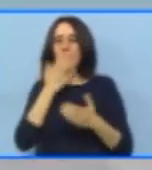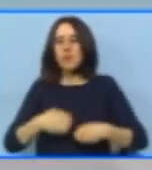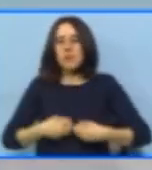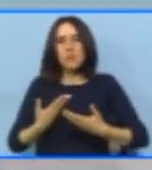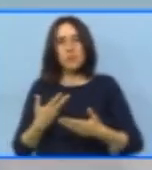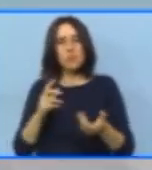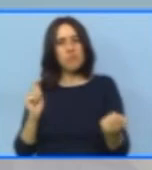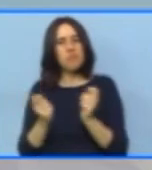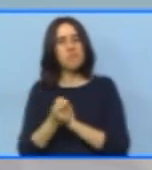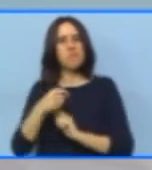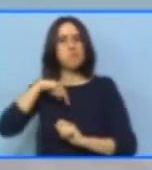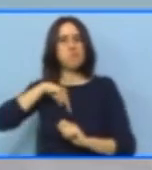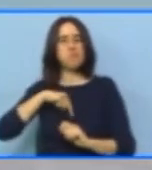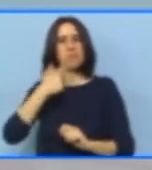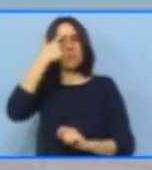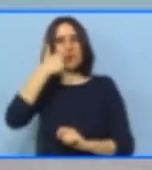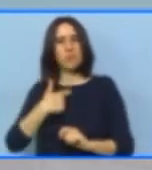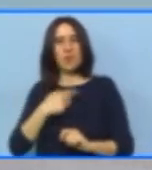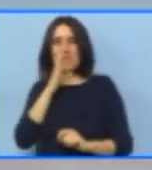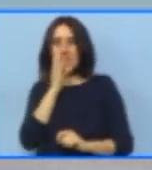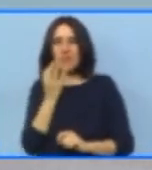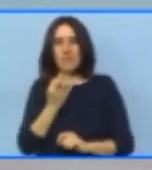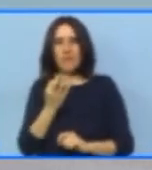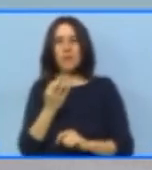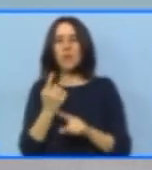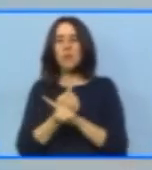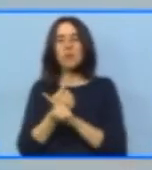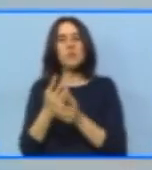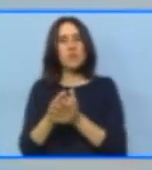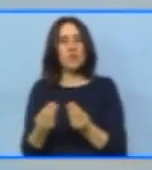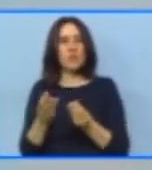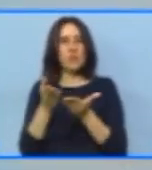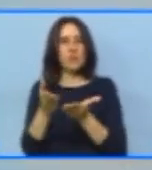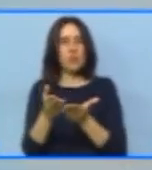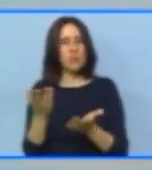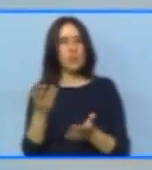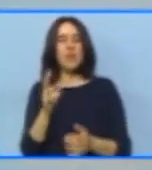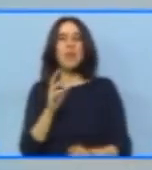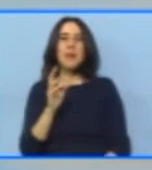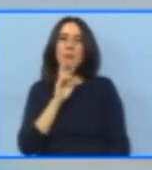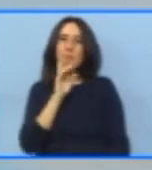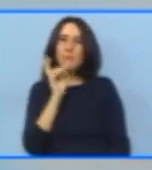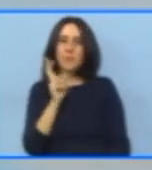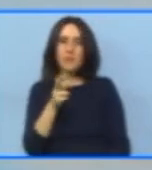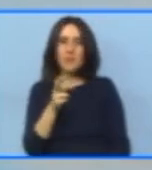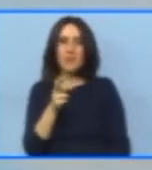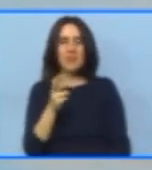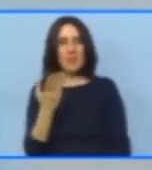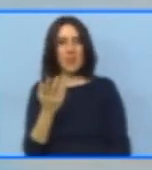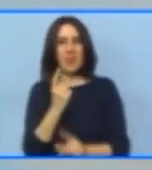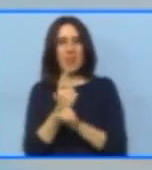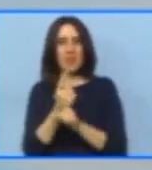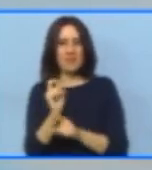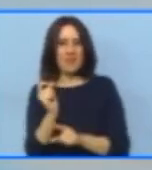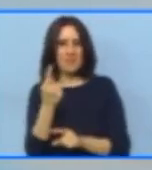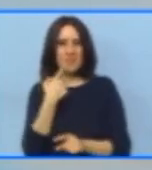e de mudança pessoal que ajude a que essas coisas sejam resolvidas. Portanto, isto para responder agora de uma forma mais